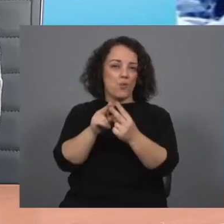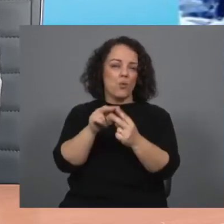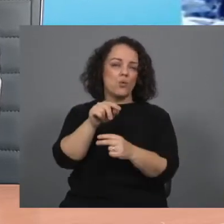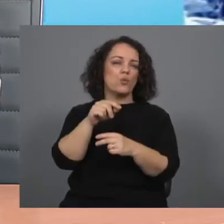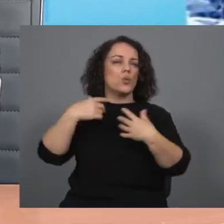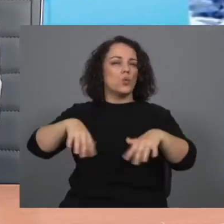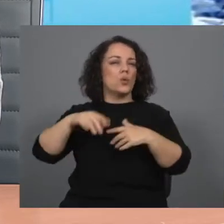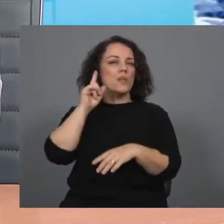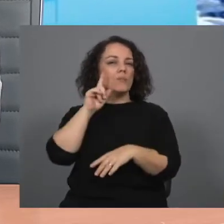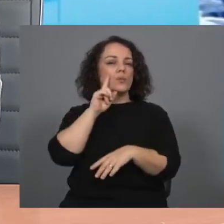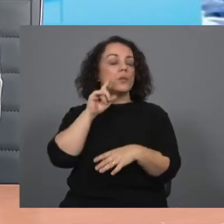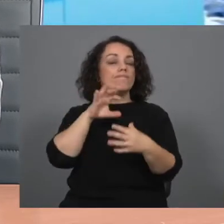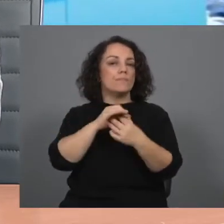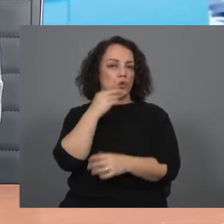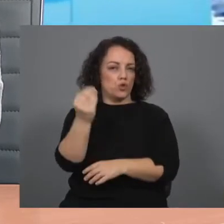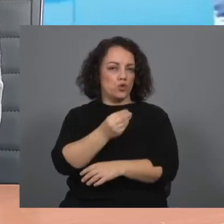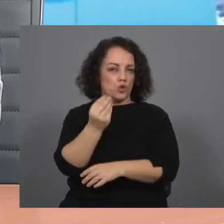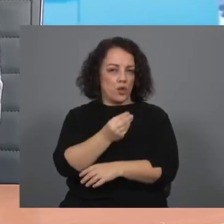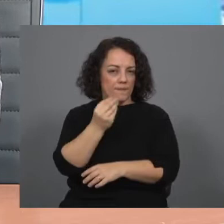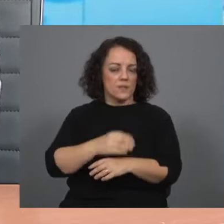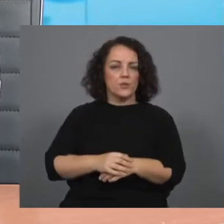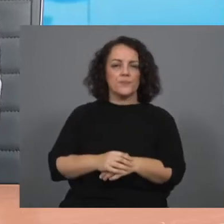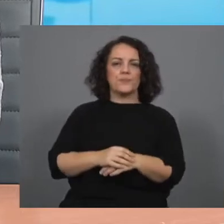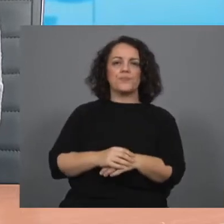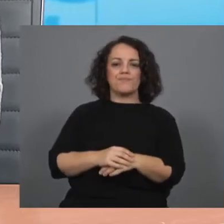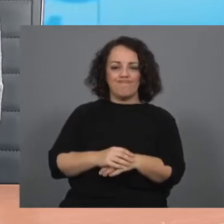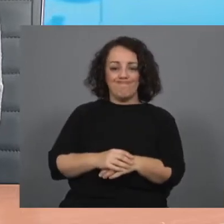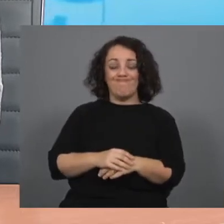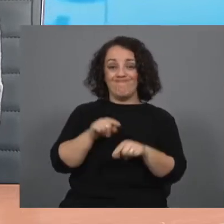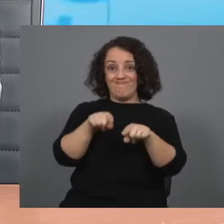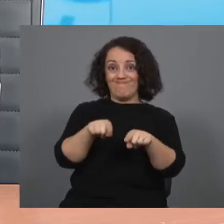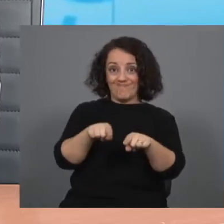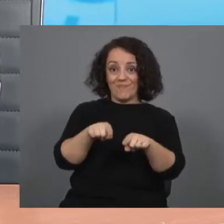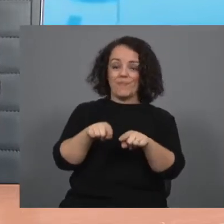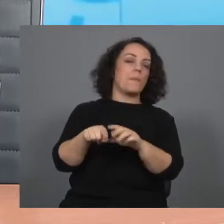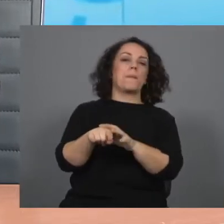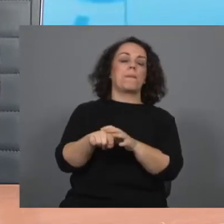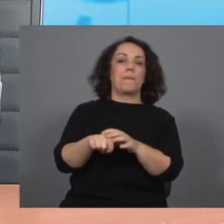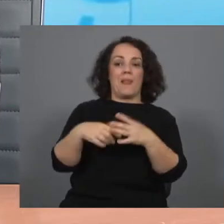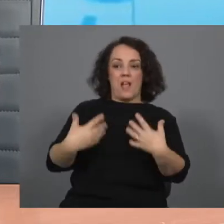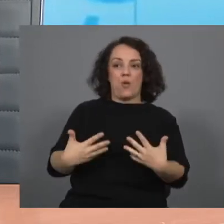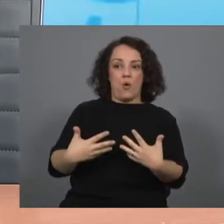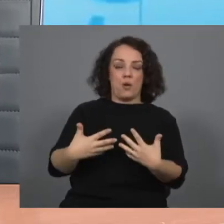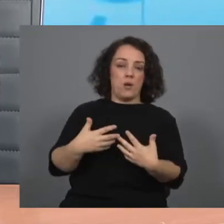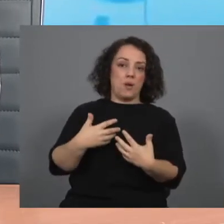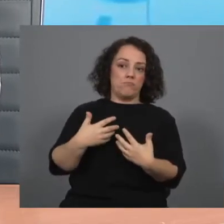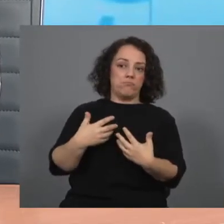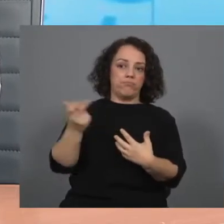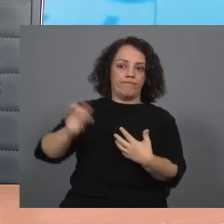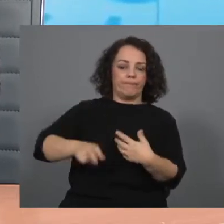que é a questão dos jovens. Muito deste pico que estamos a atravessar, desta situação que estamos a